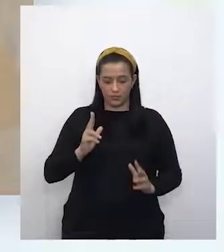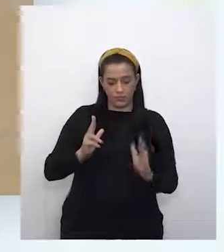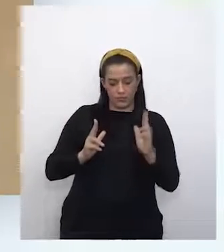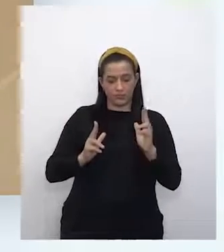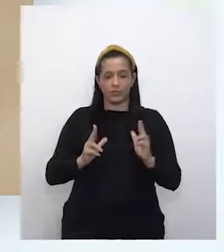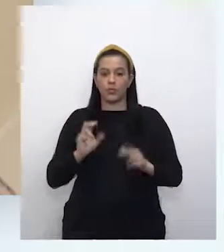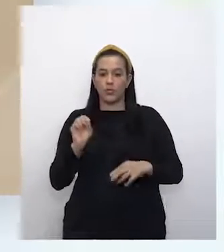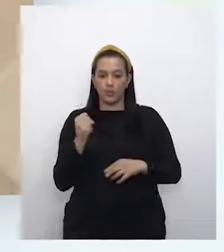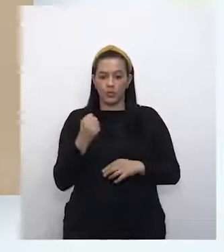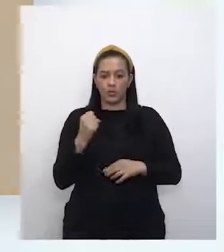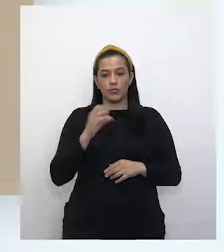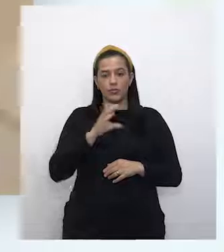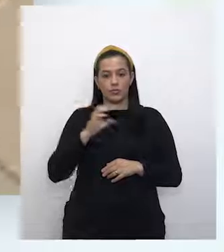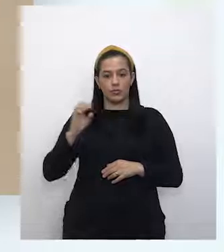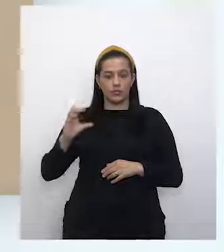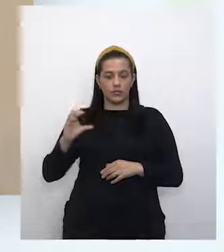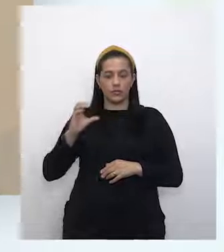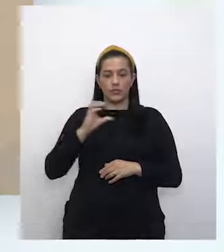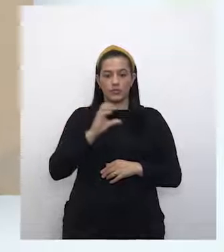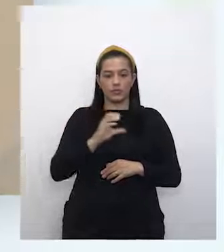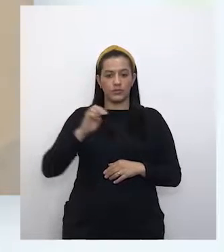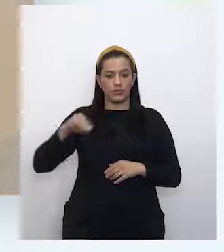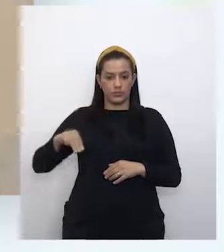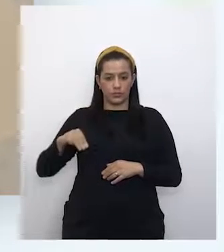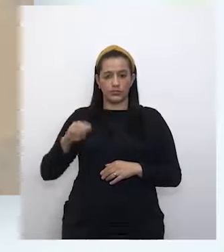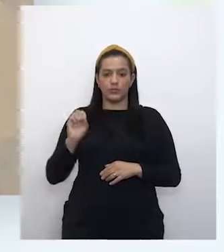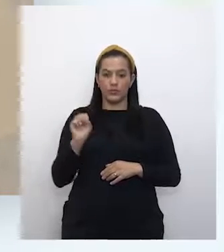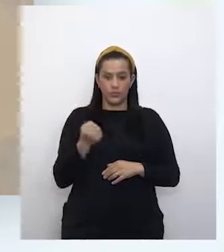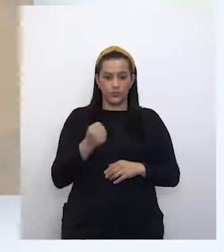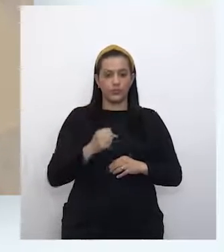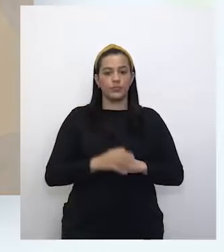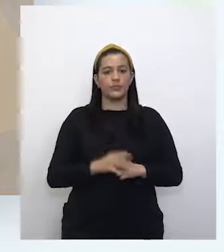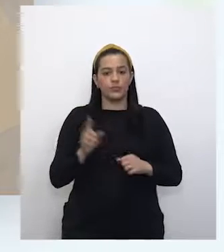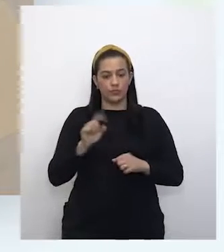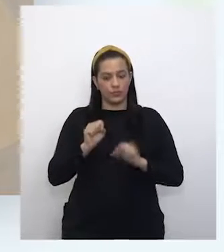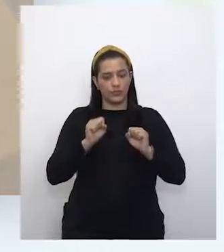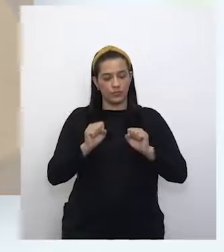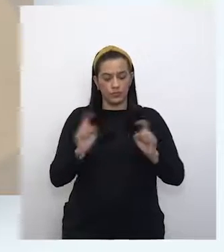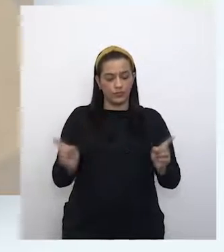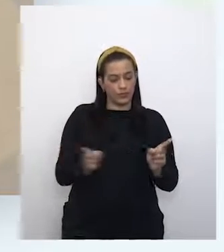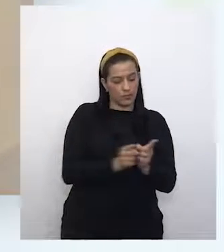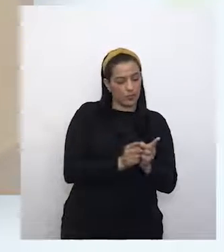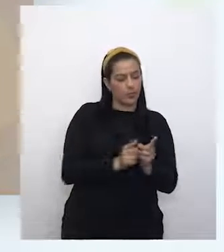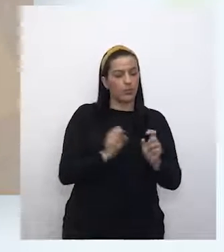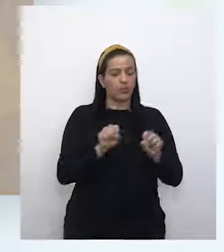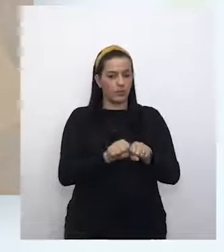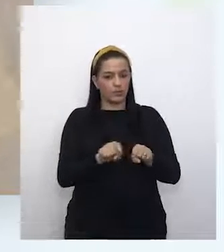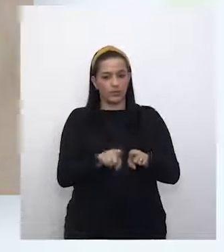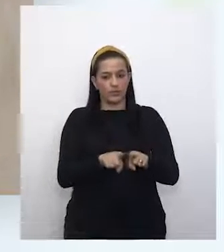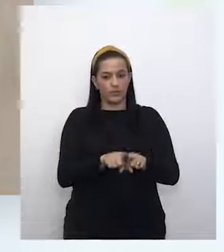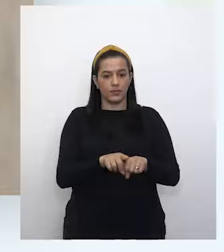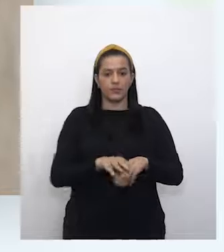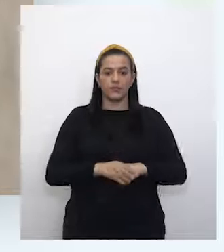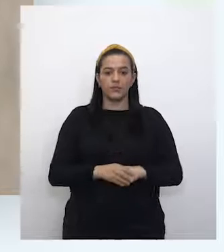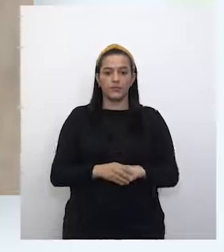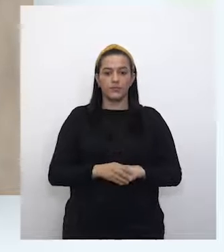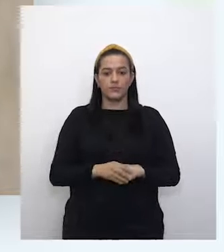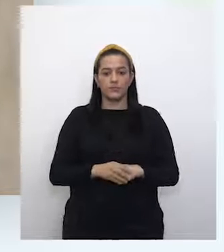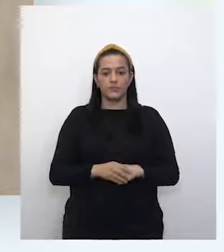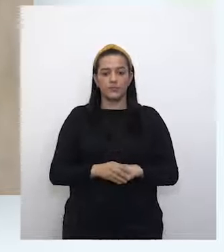aqui 8 centímetros por 8, mas vocês podem até fazer menor que isso, ok? Então vamos lá, vamos cortar.